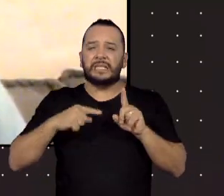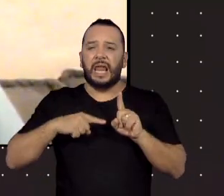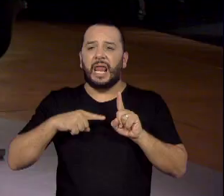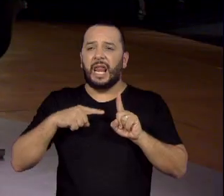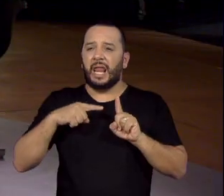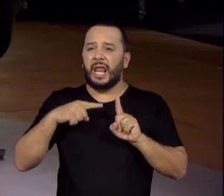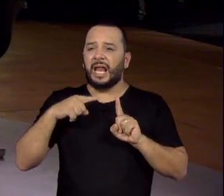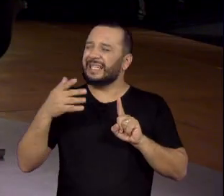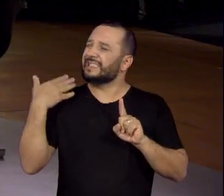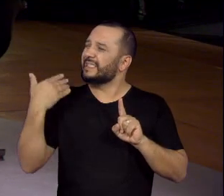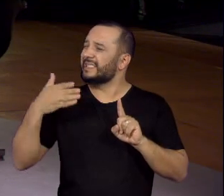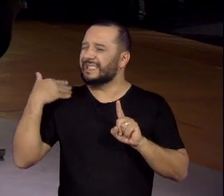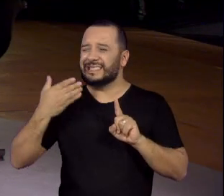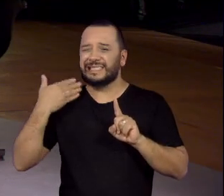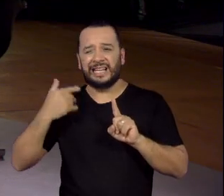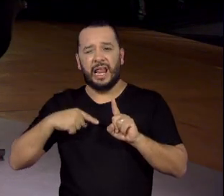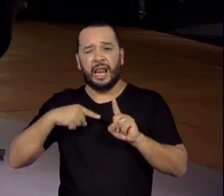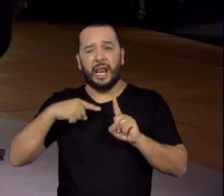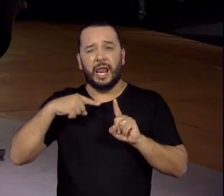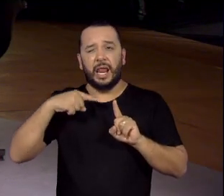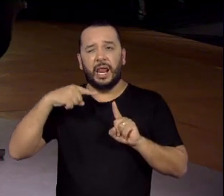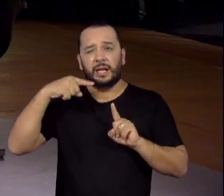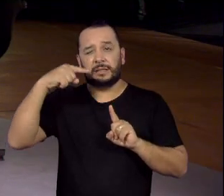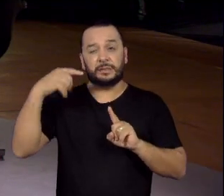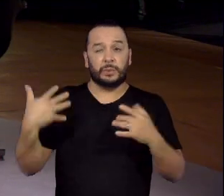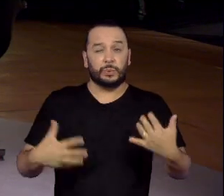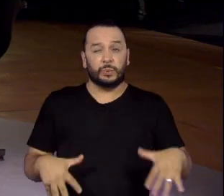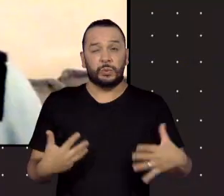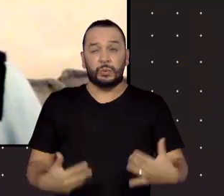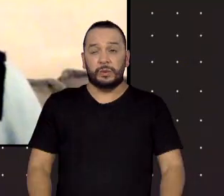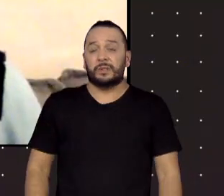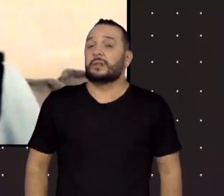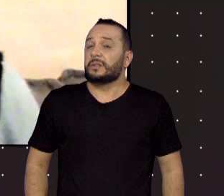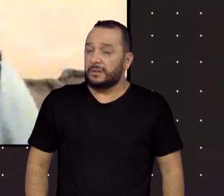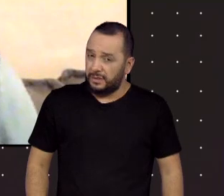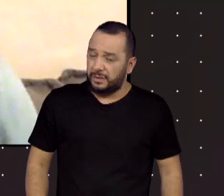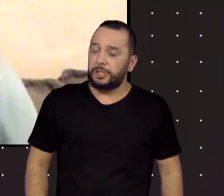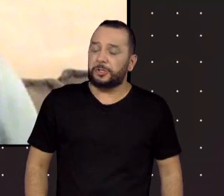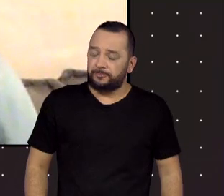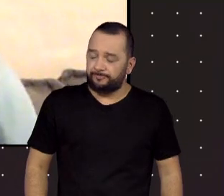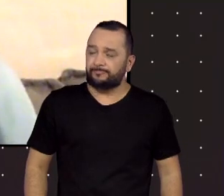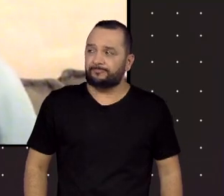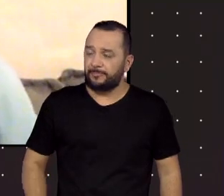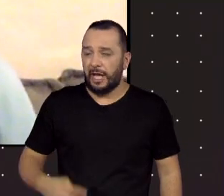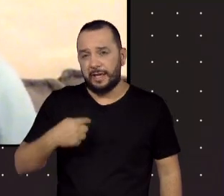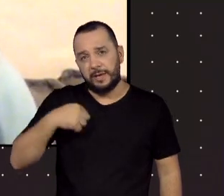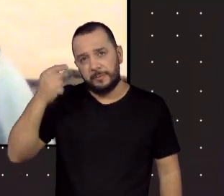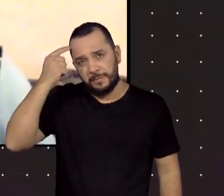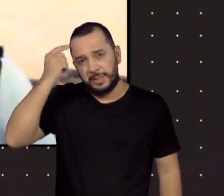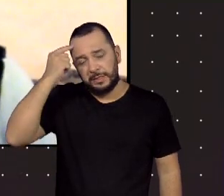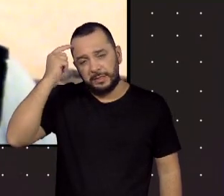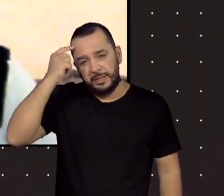quente. E aí eu falei, o IP